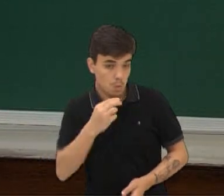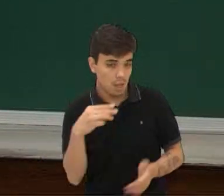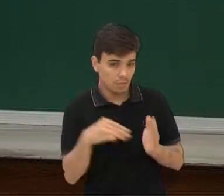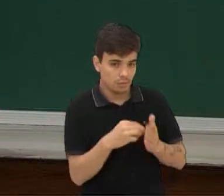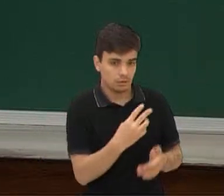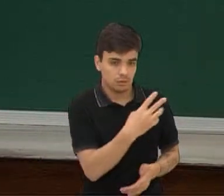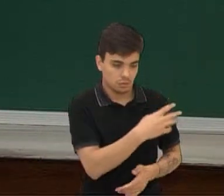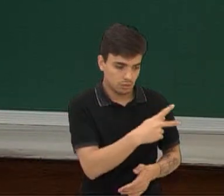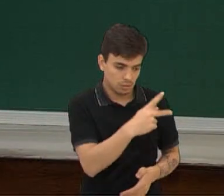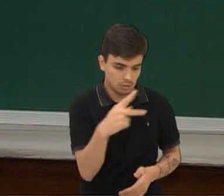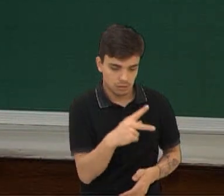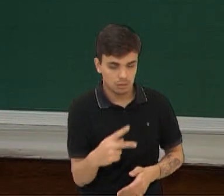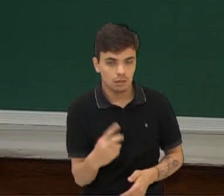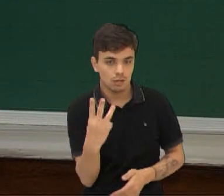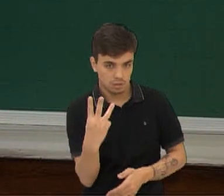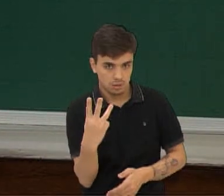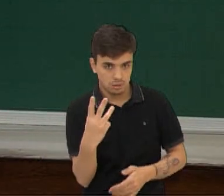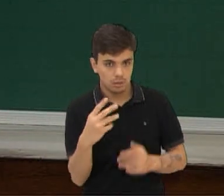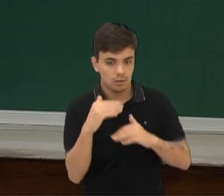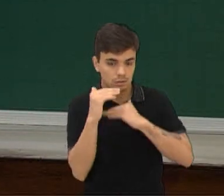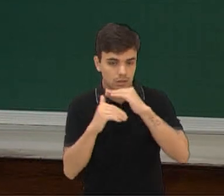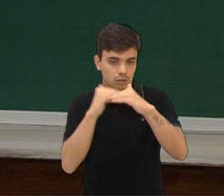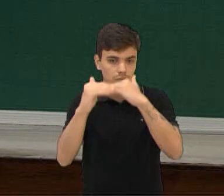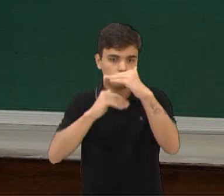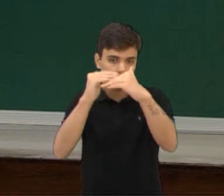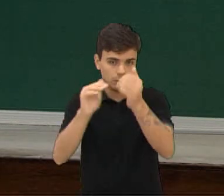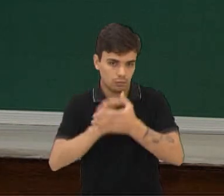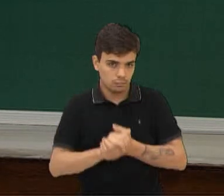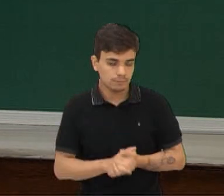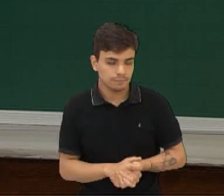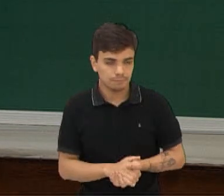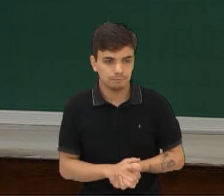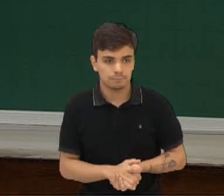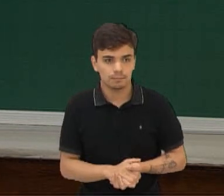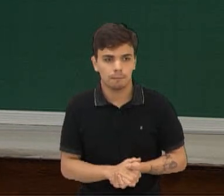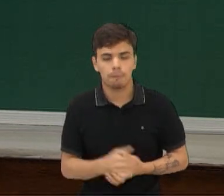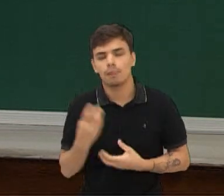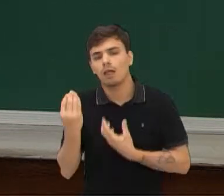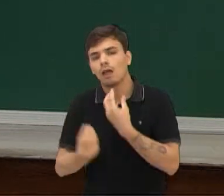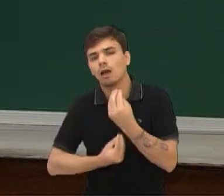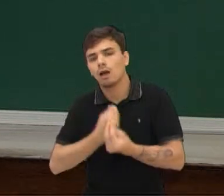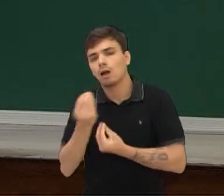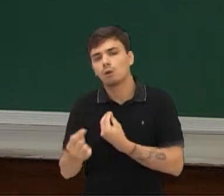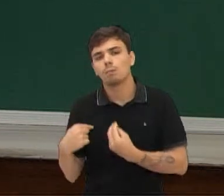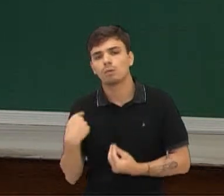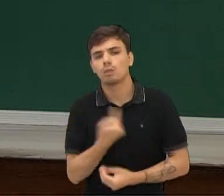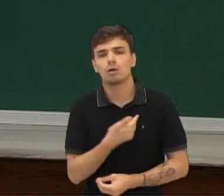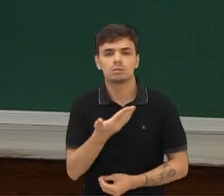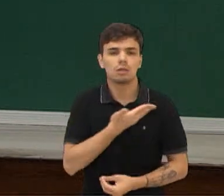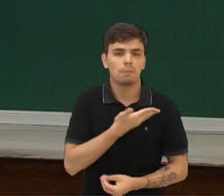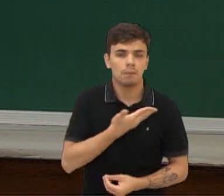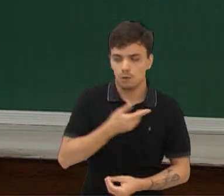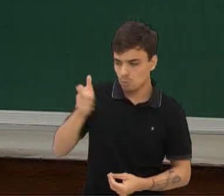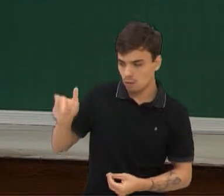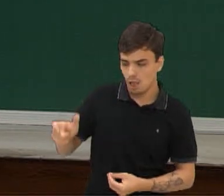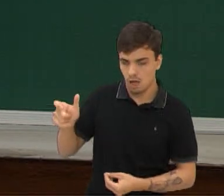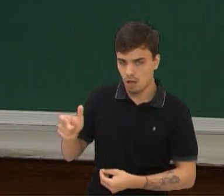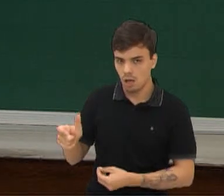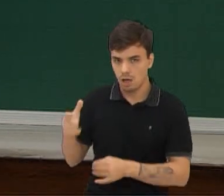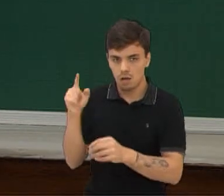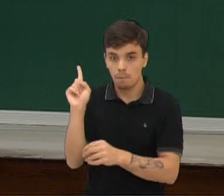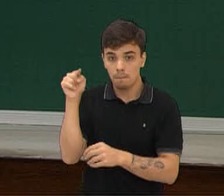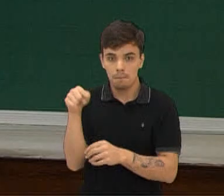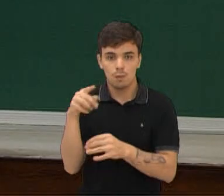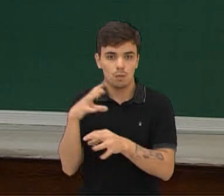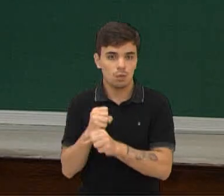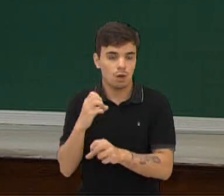o desenvolvimento, ok? Vamos lá, então? Como é que alguns dos nossos amigos lá, Redação Nota 1000, fizeram